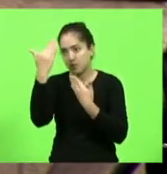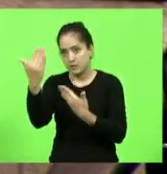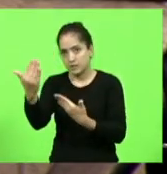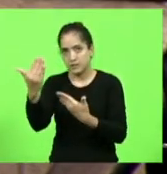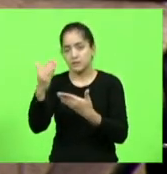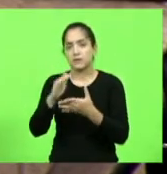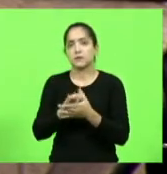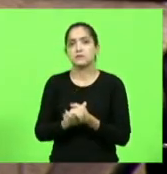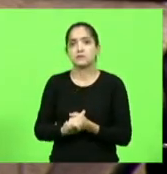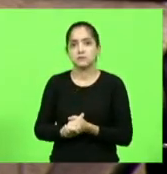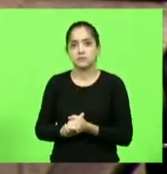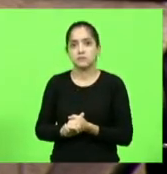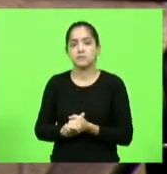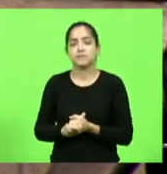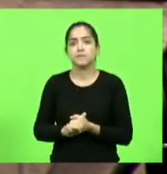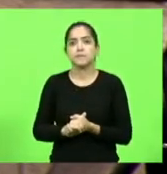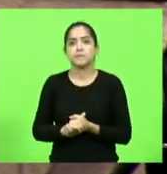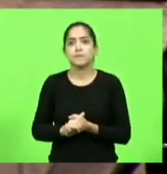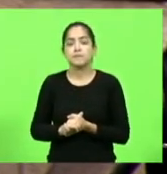Congresso, obrigado.